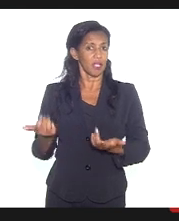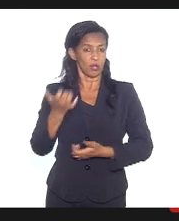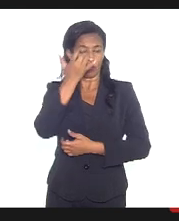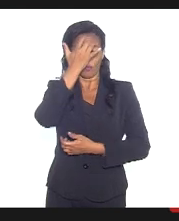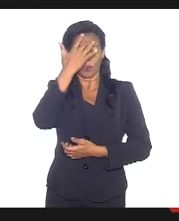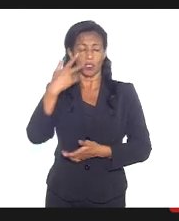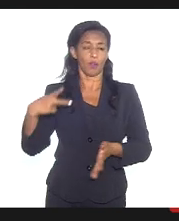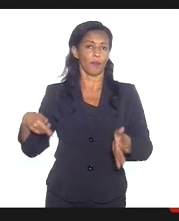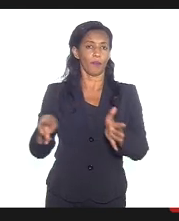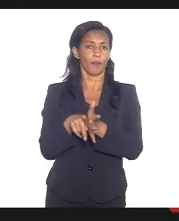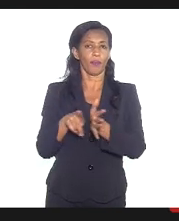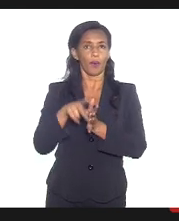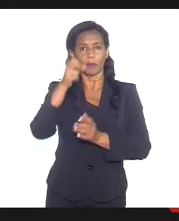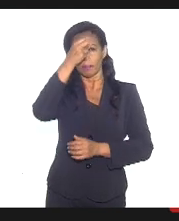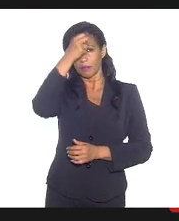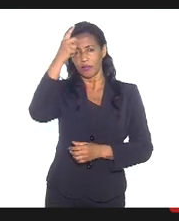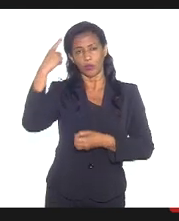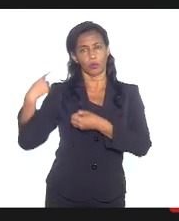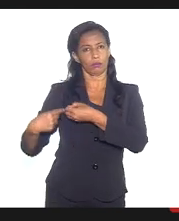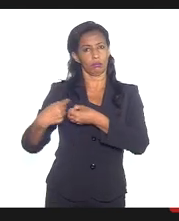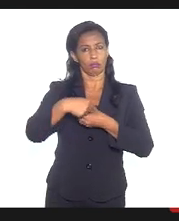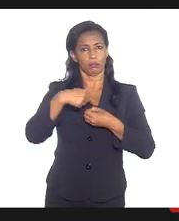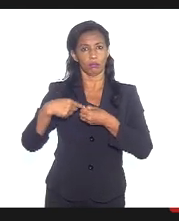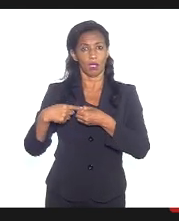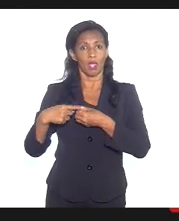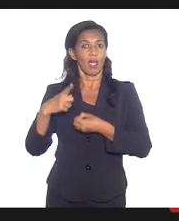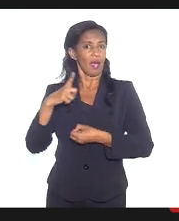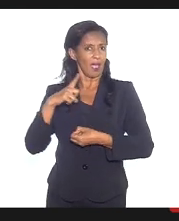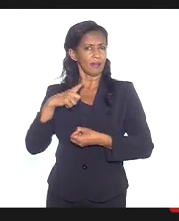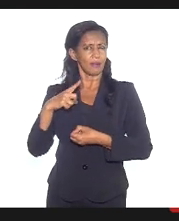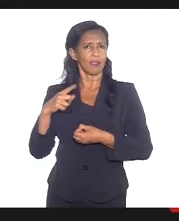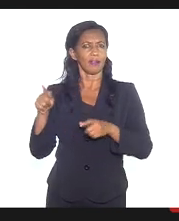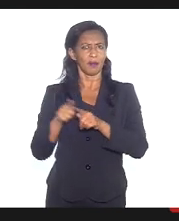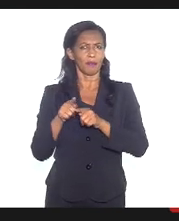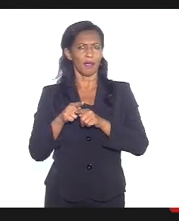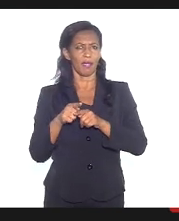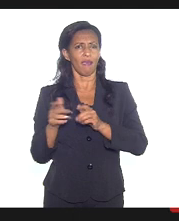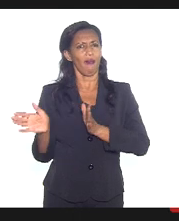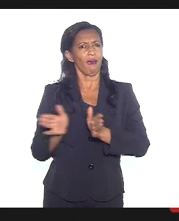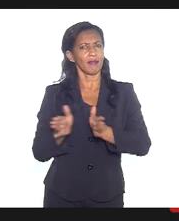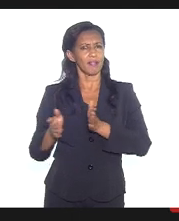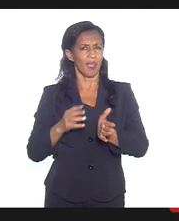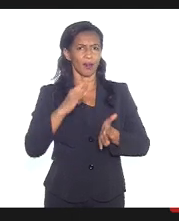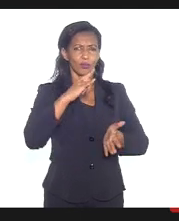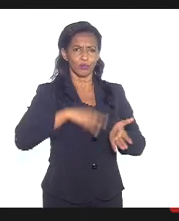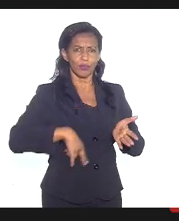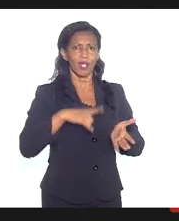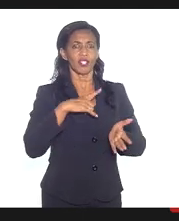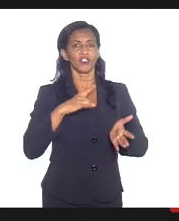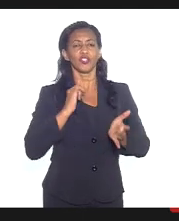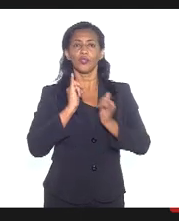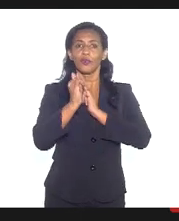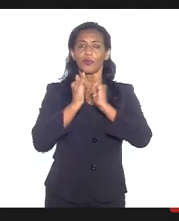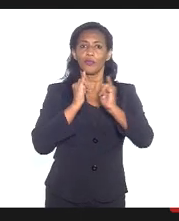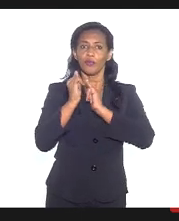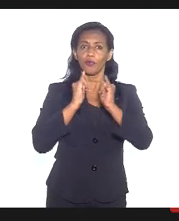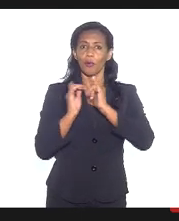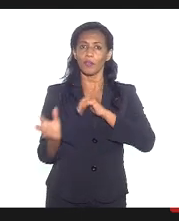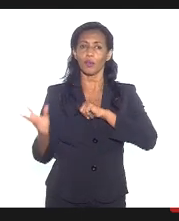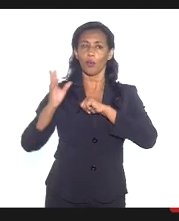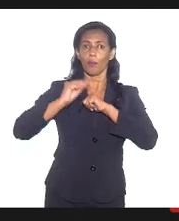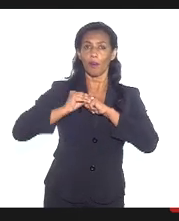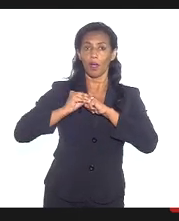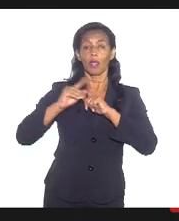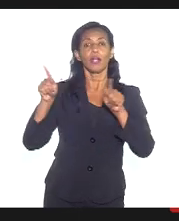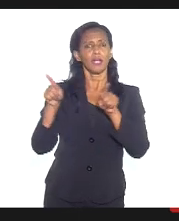os próprios municípios terem aderência às escriturações, que hoje é feita numa só, e depois, tipo, informações complementares, que ela é aberta